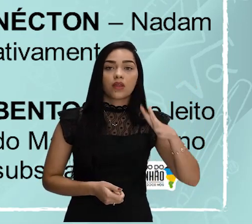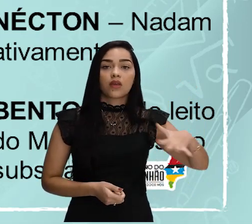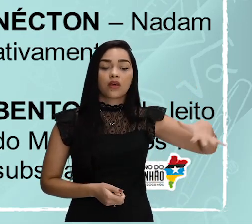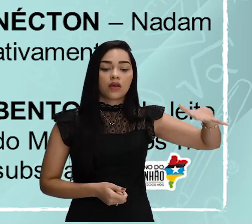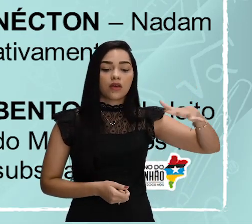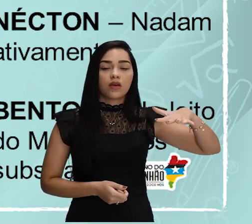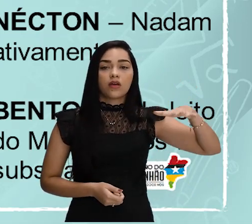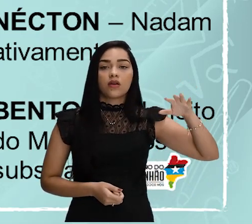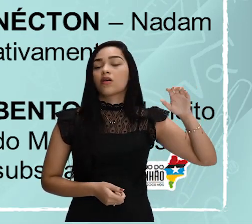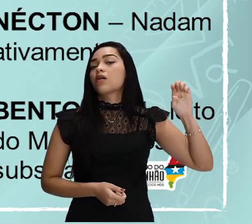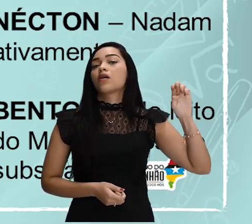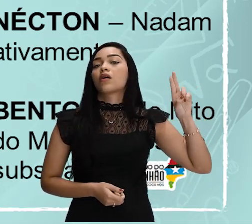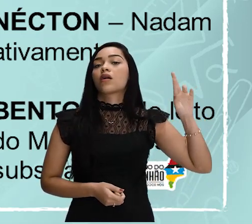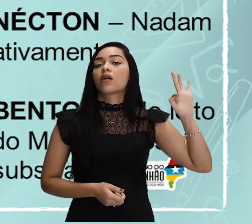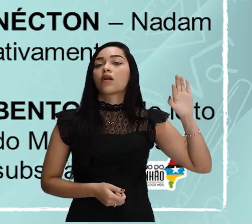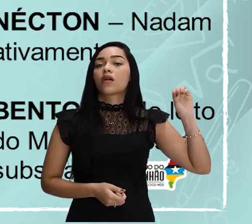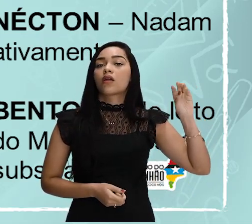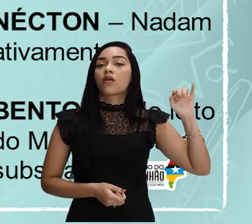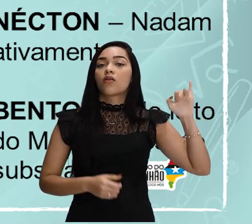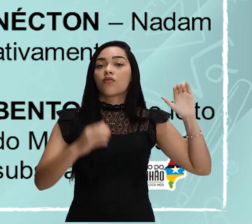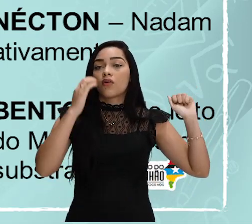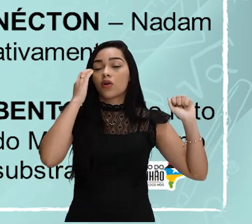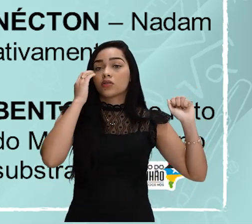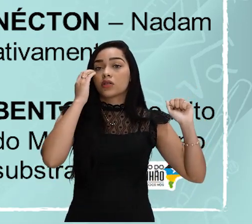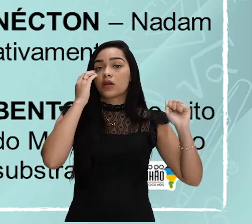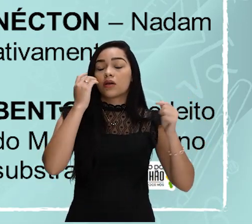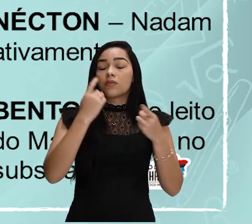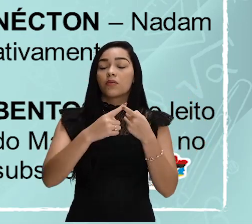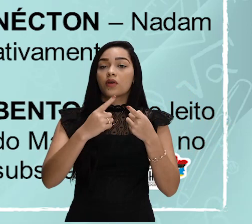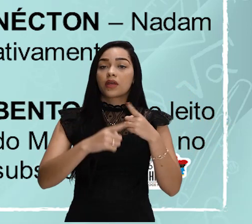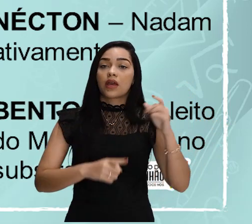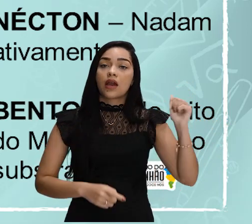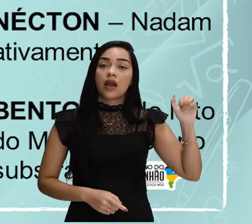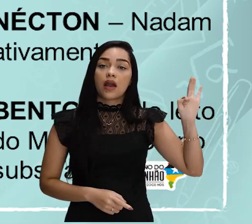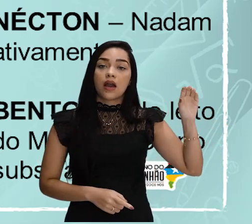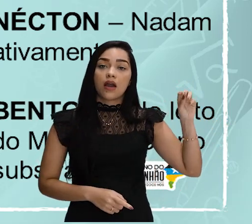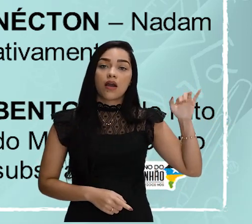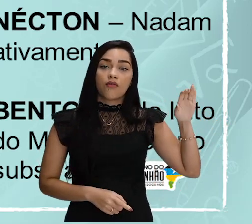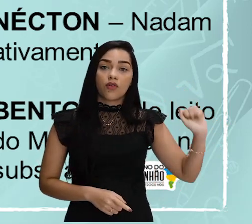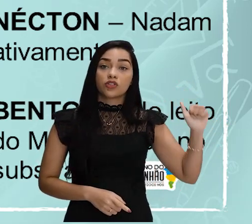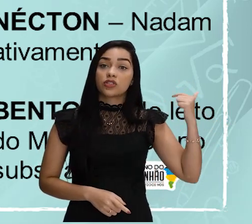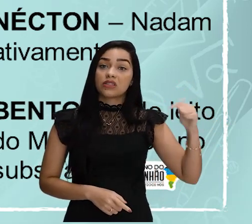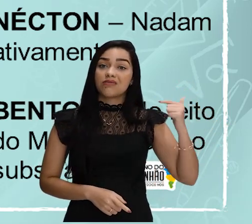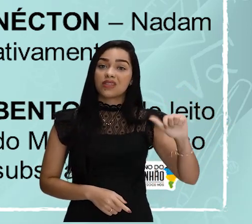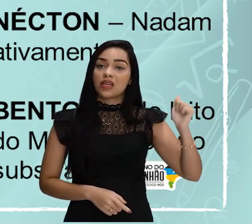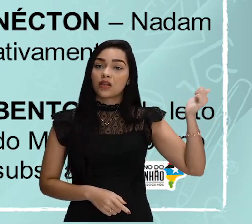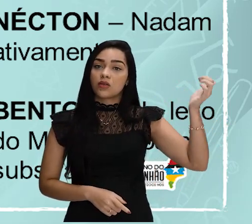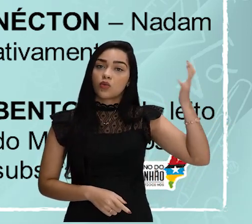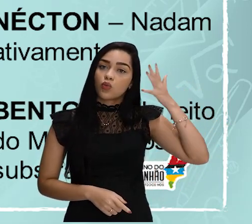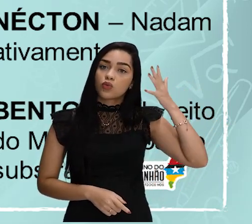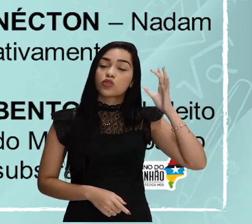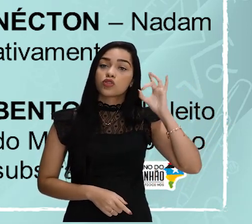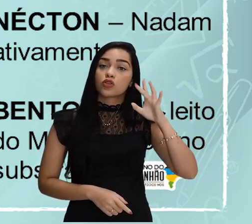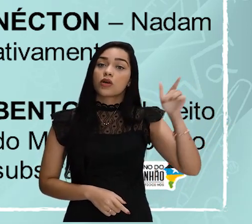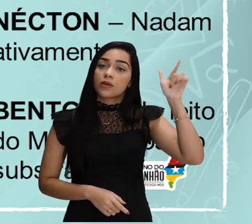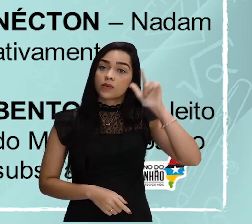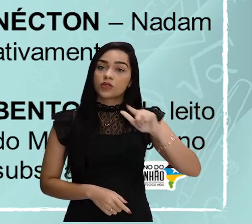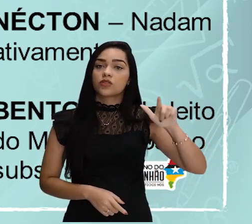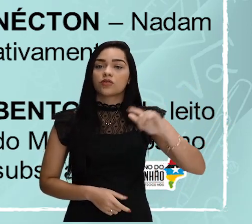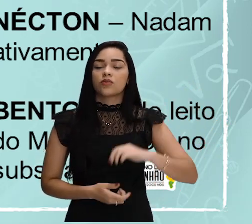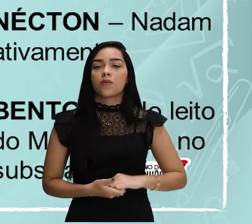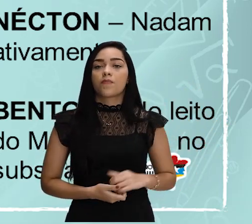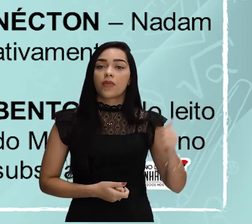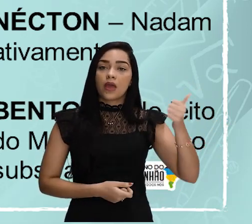afótica não, é zona eufótica, porque zona afótica não tem luz. Então, só repetindo aqui,